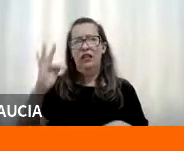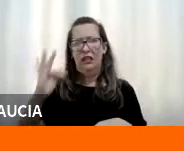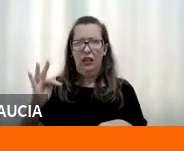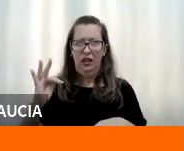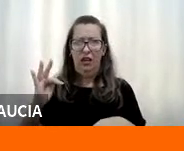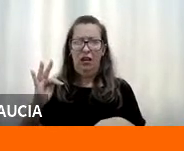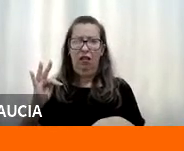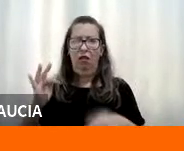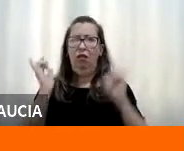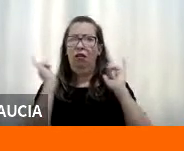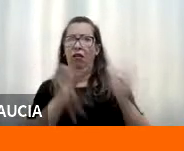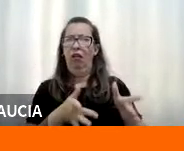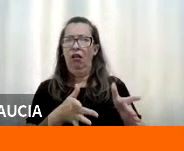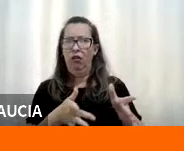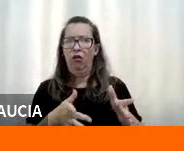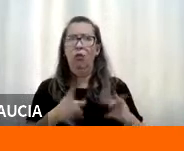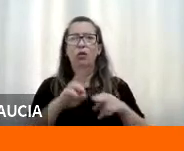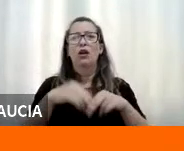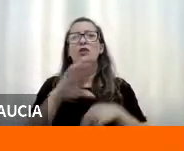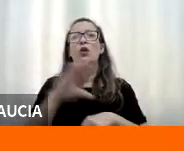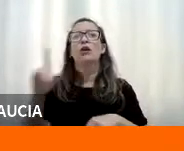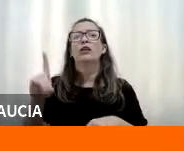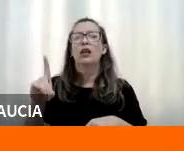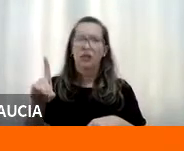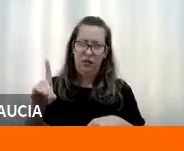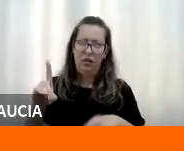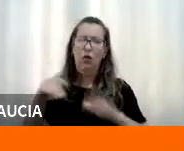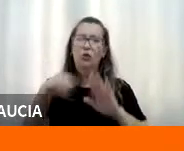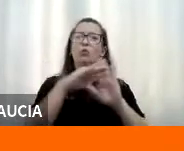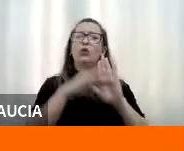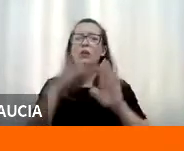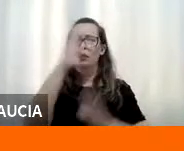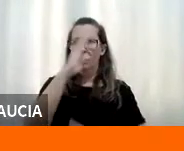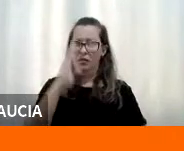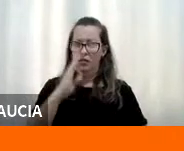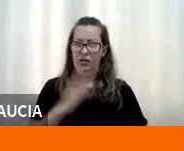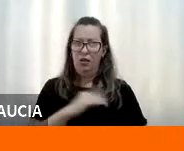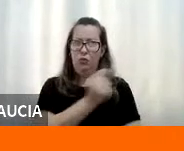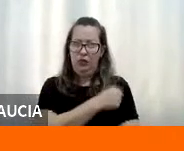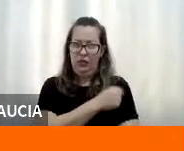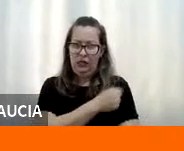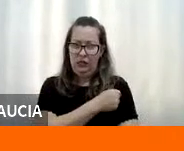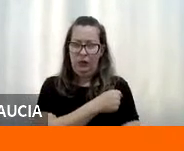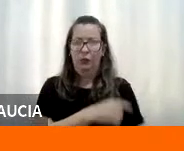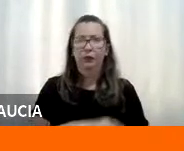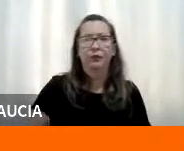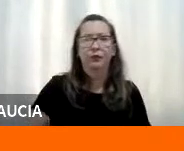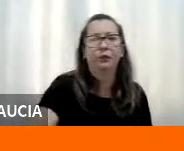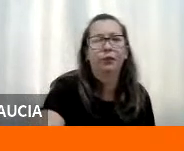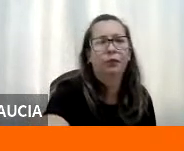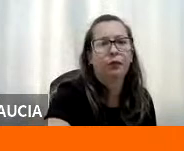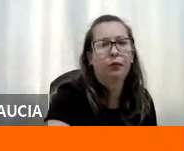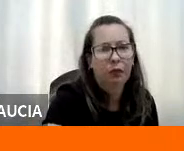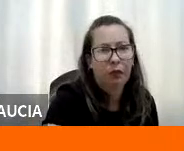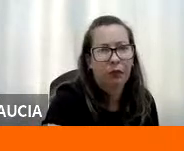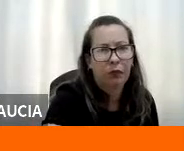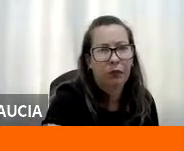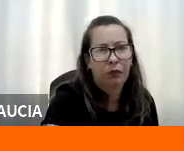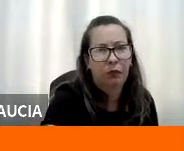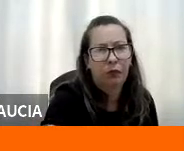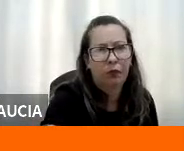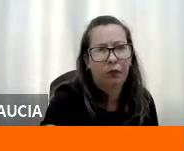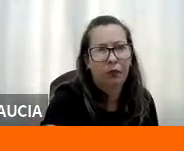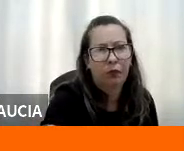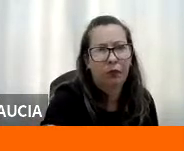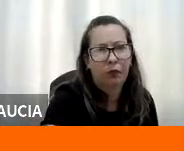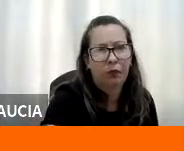abdicou da coordenação do Programa Nacional de Imunização. E nós não paramos de receber dos leitores